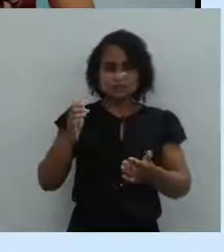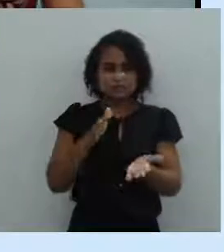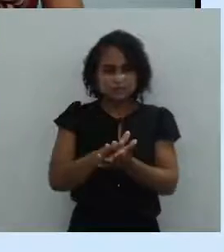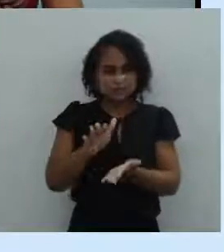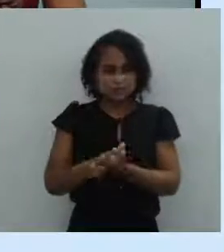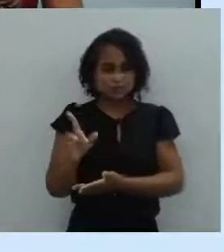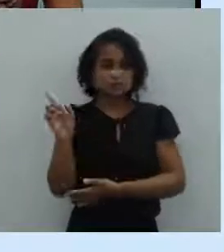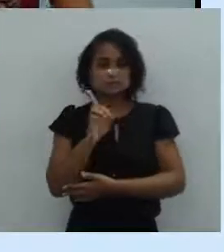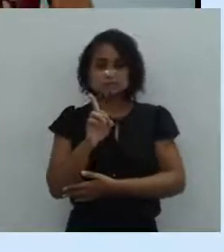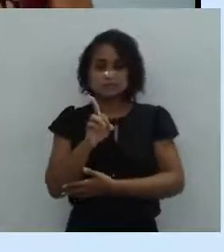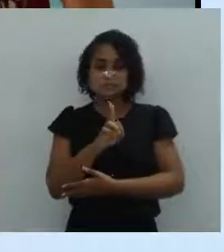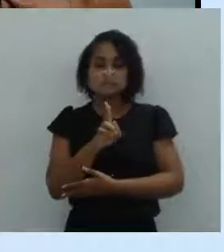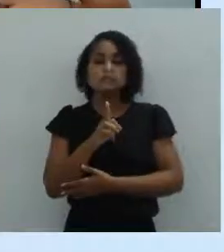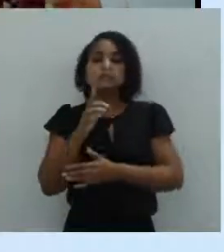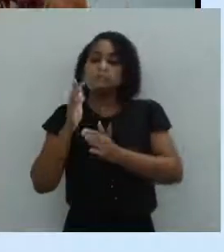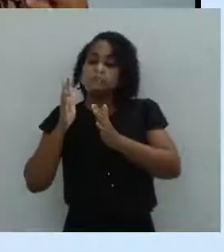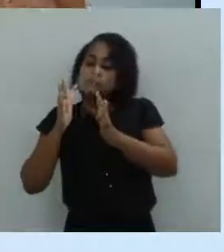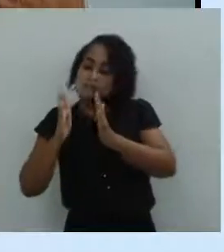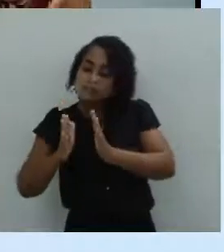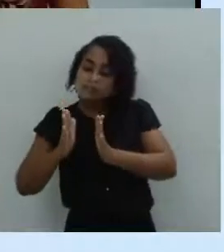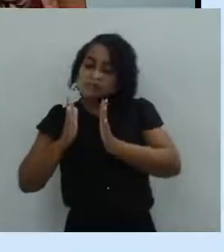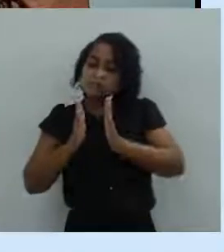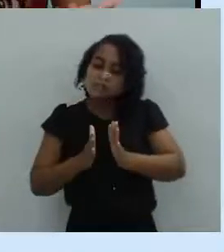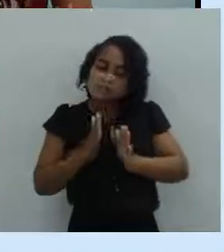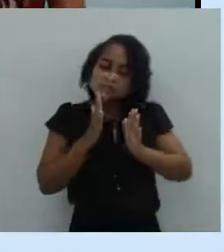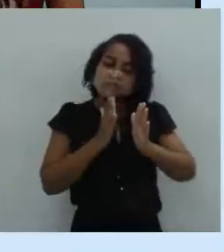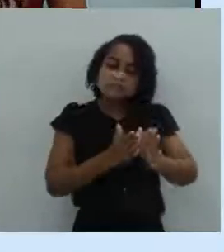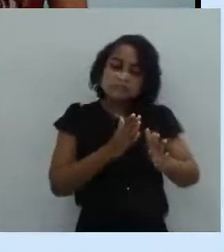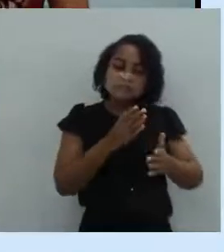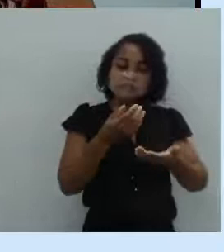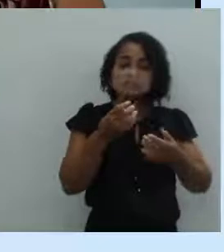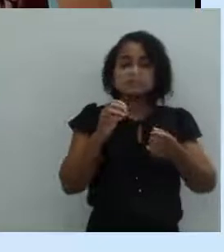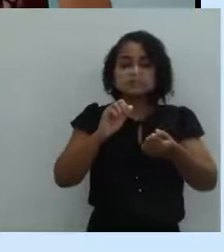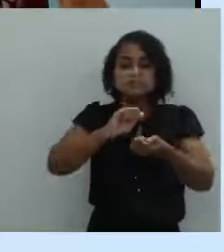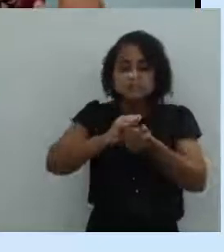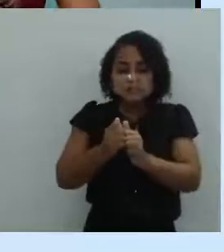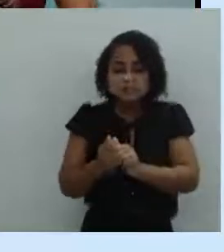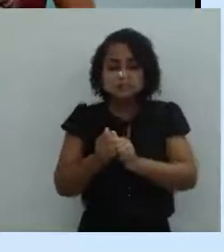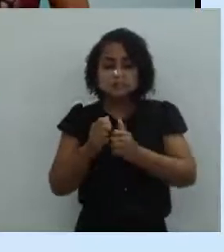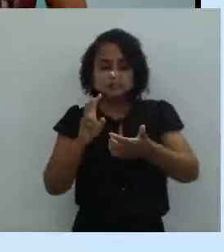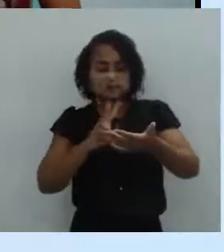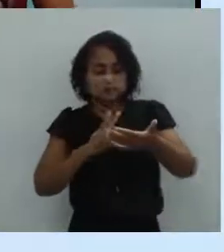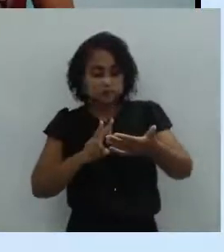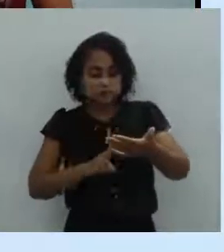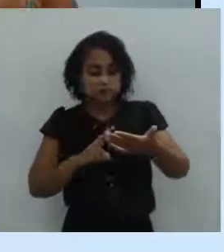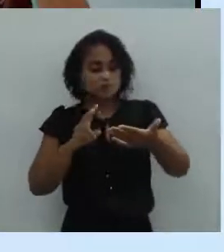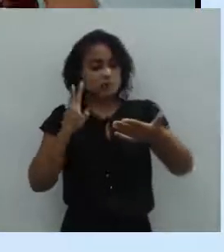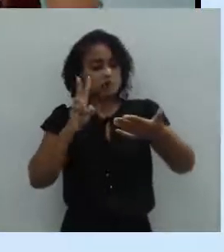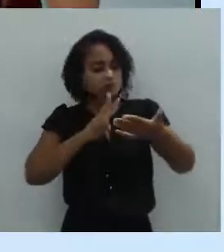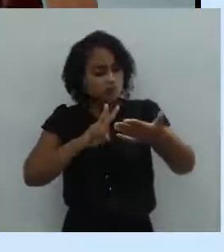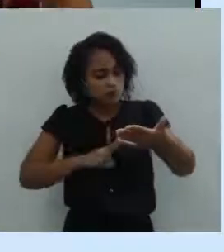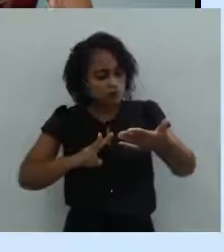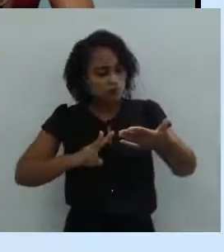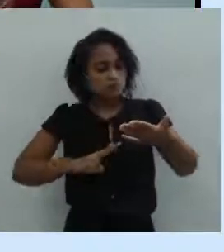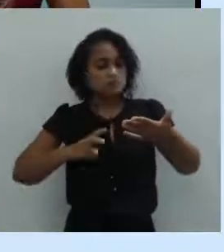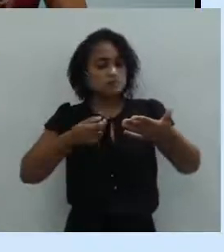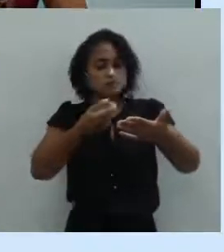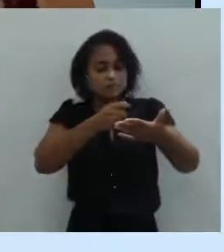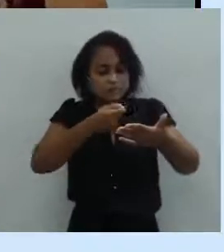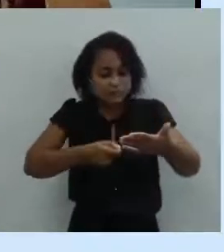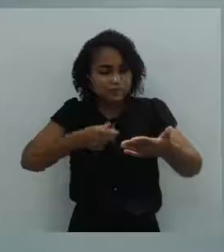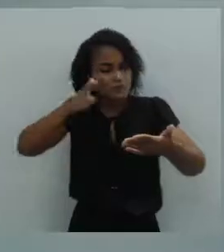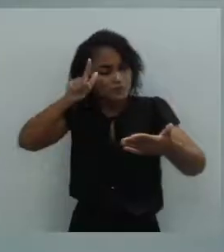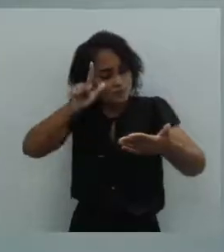publicaram. Não, passa por diversos processos de edição, de leitura, de releitura, de